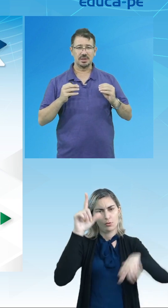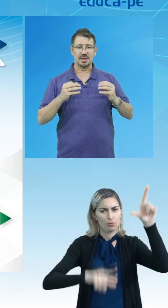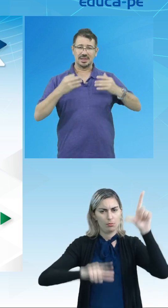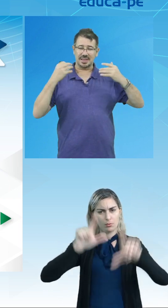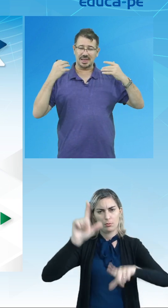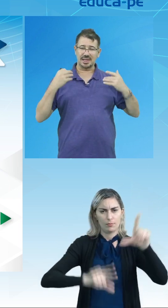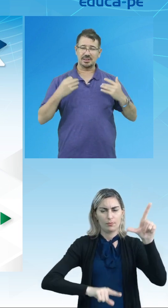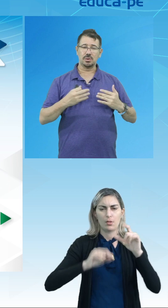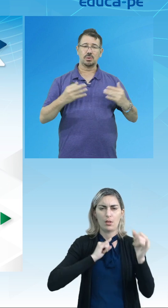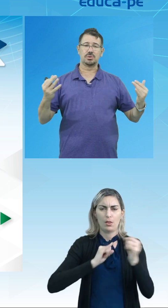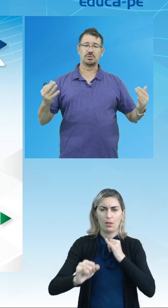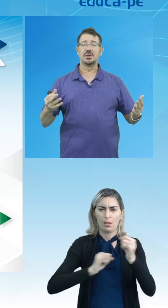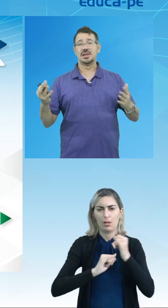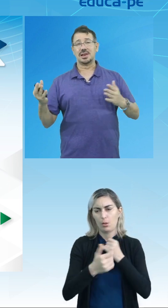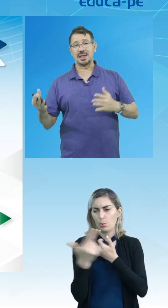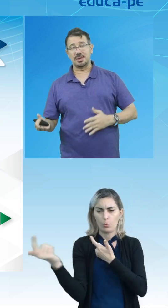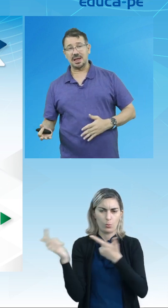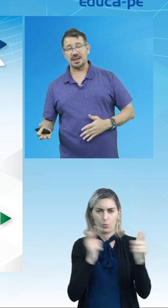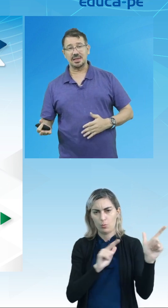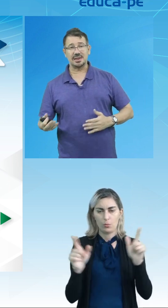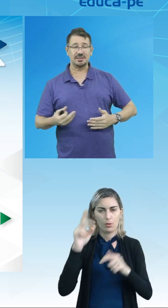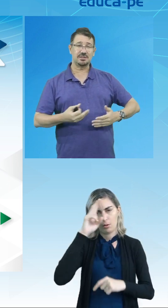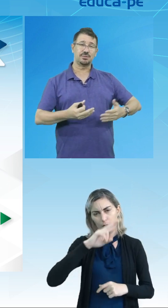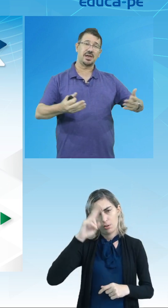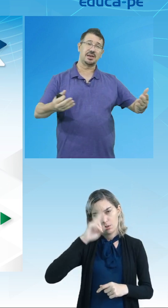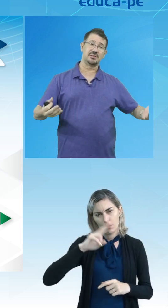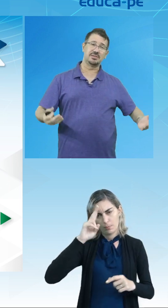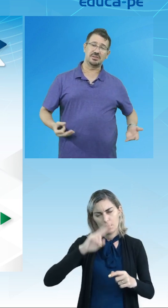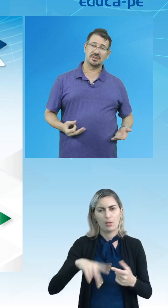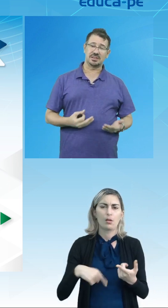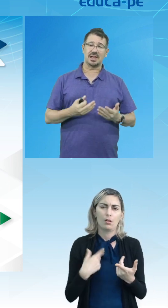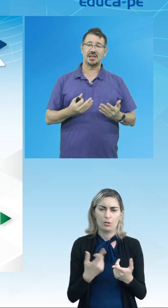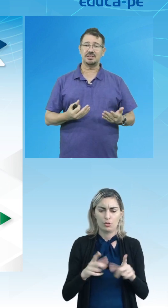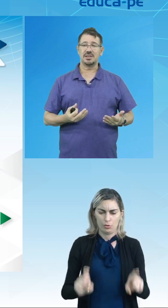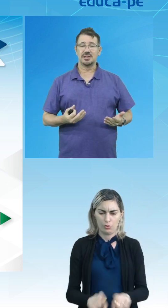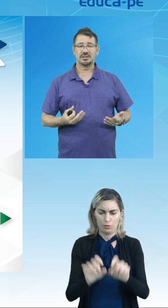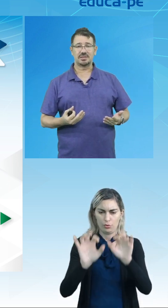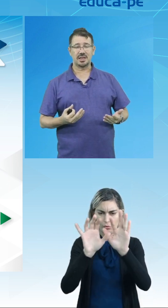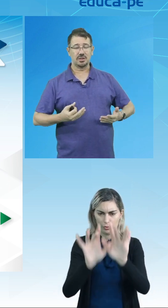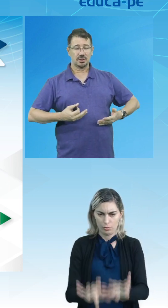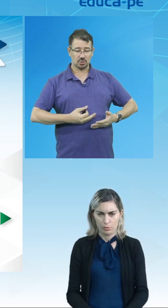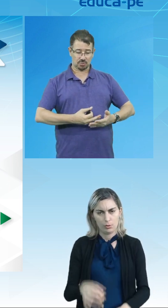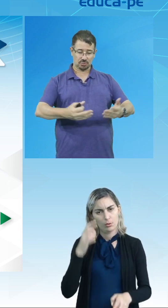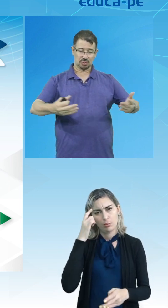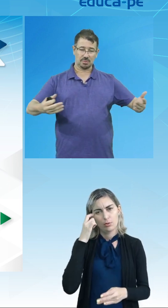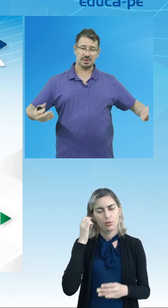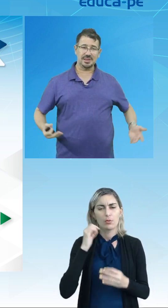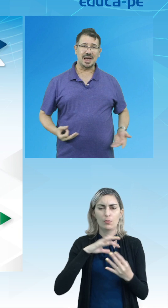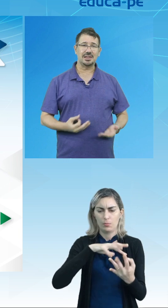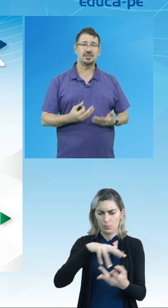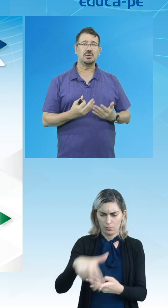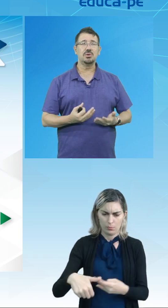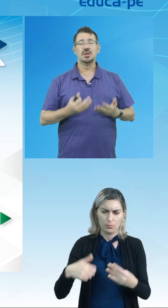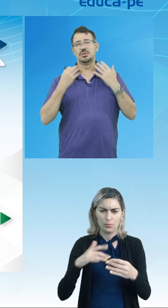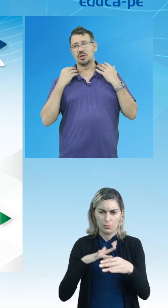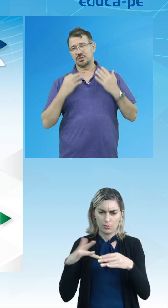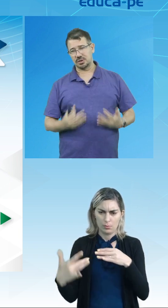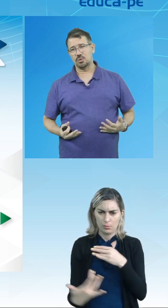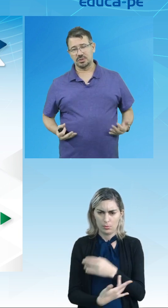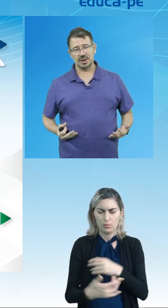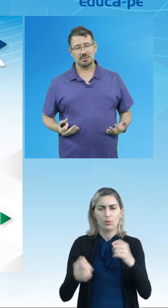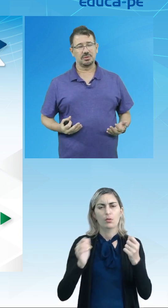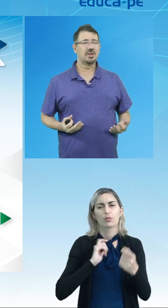televisão, internet e outros. Lembrar que nas esferas digitais, certo? No mundo midiático,